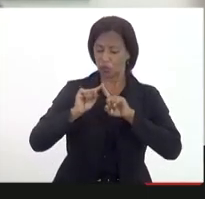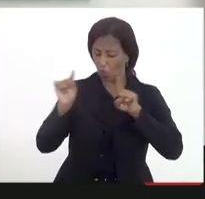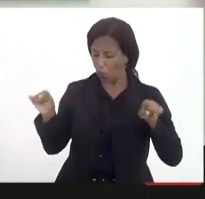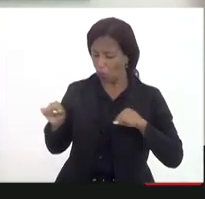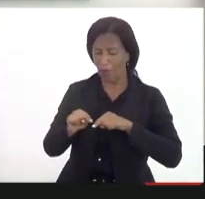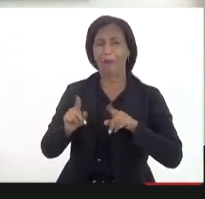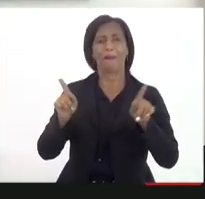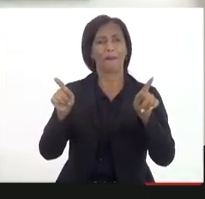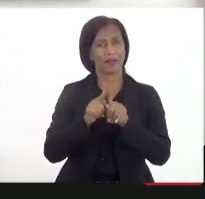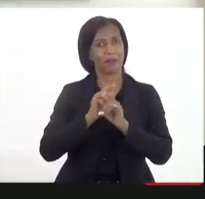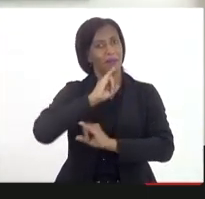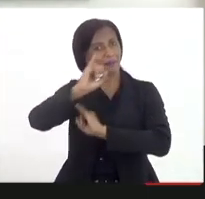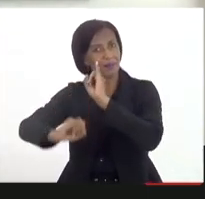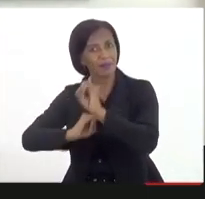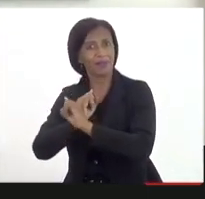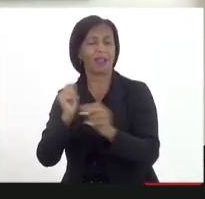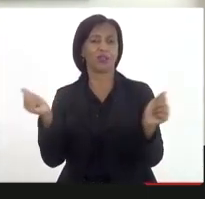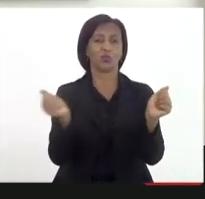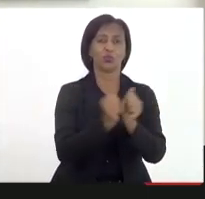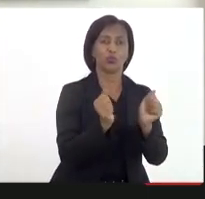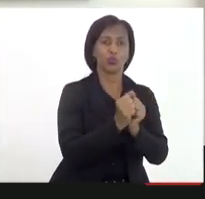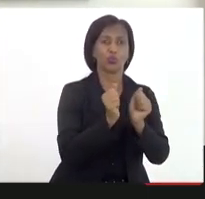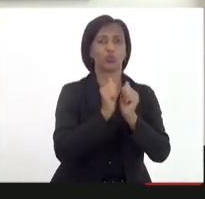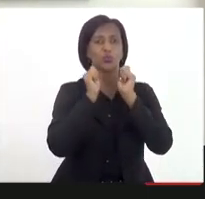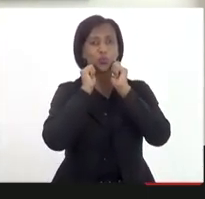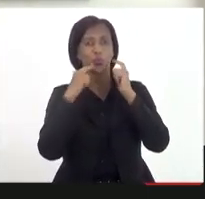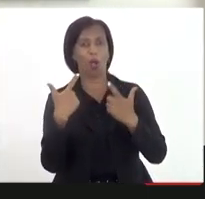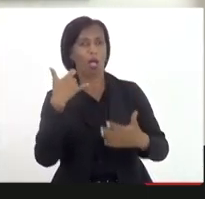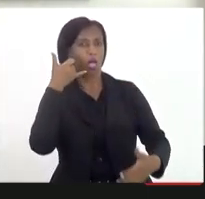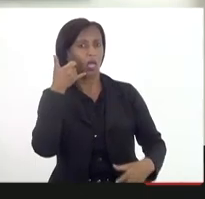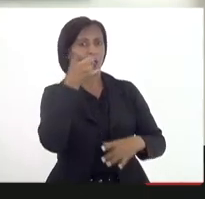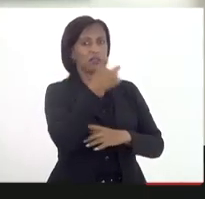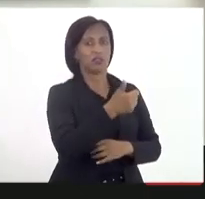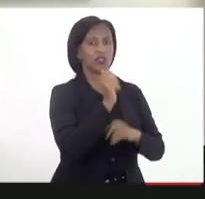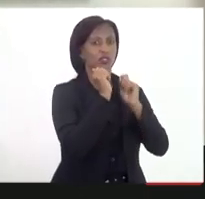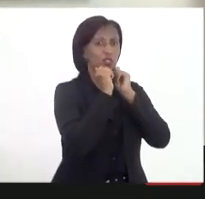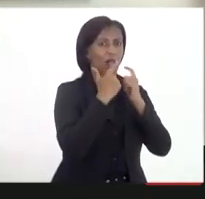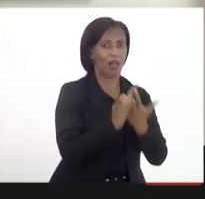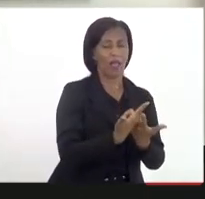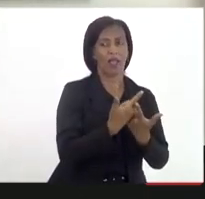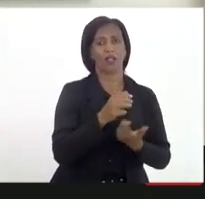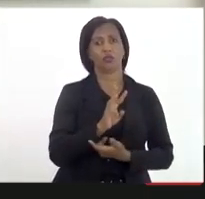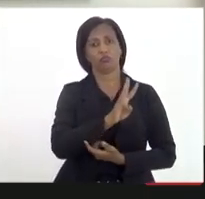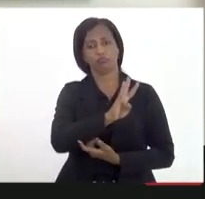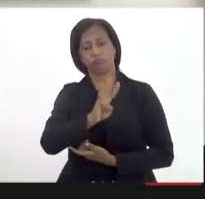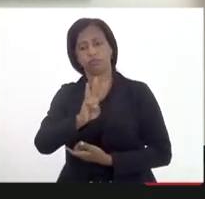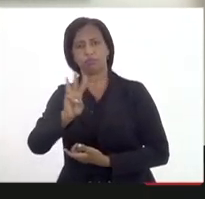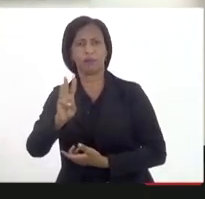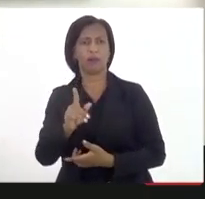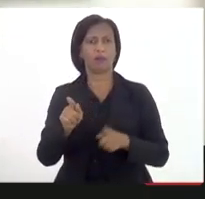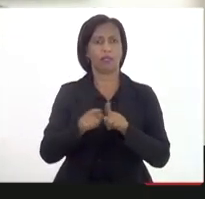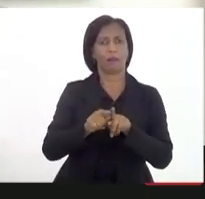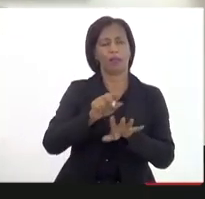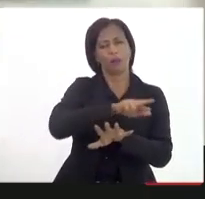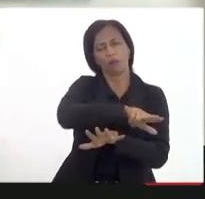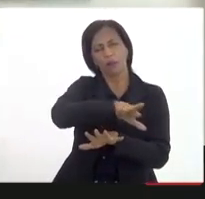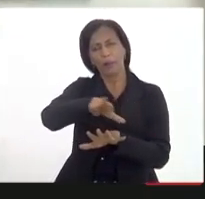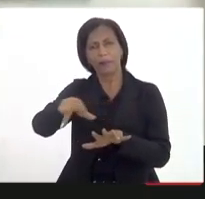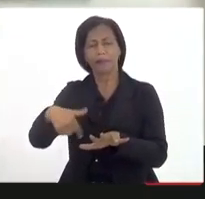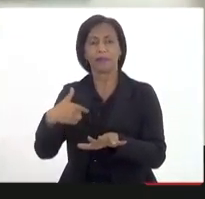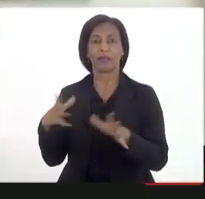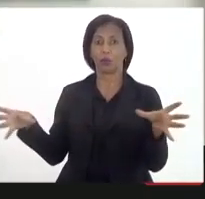canais de comunicação com a Assembleia Legislativa com disco alerj com as redes sociais da Assembleia é a uma demanda muito